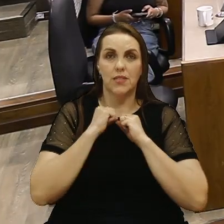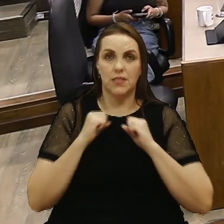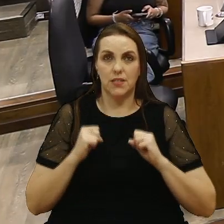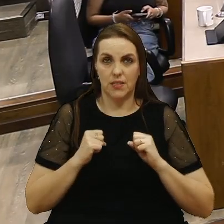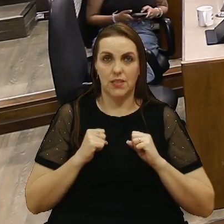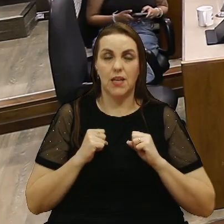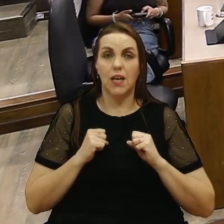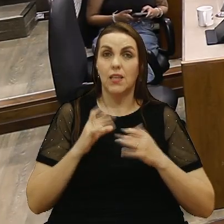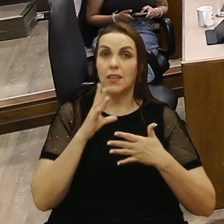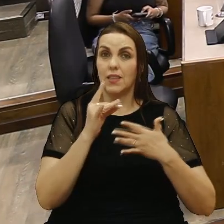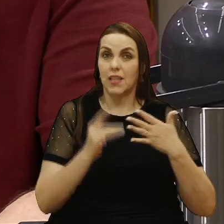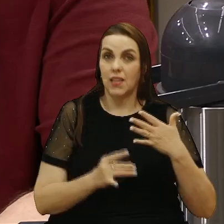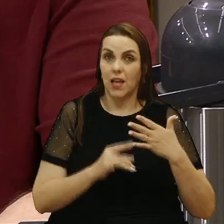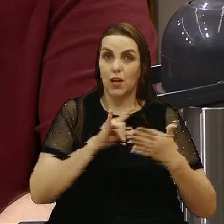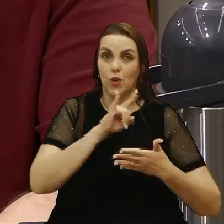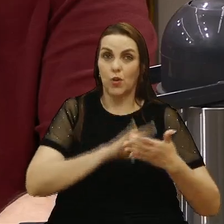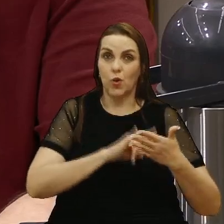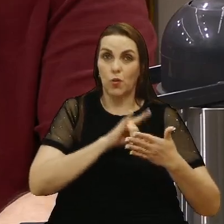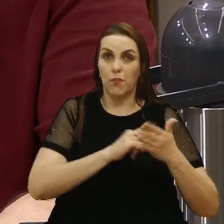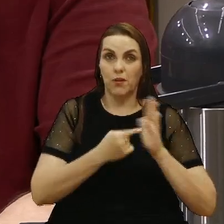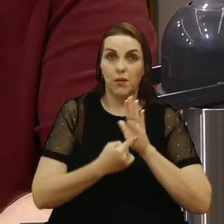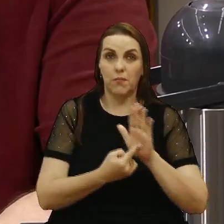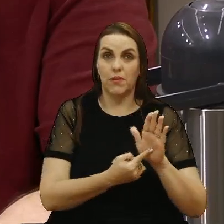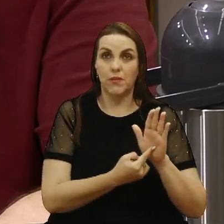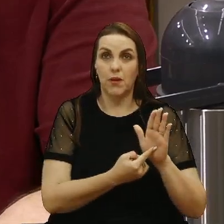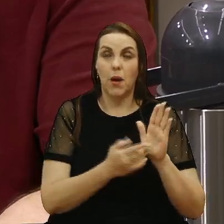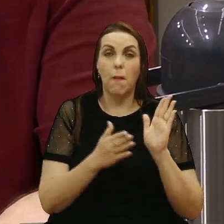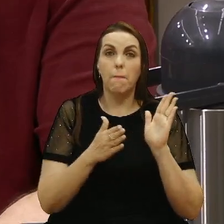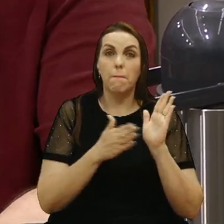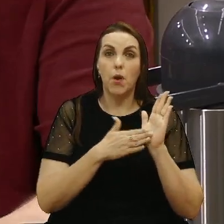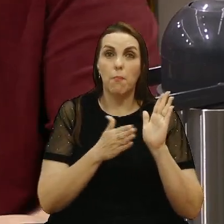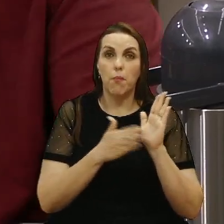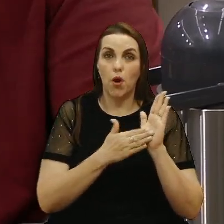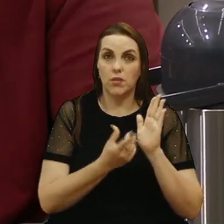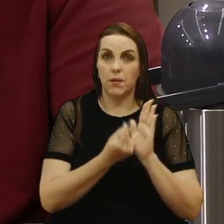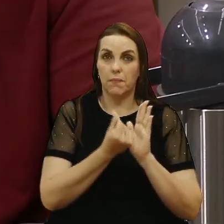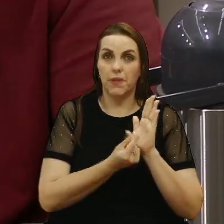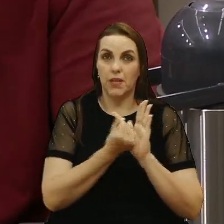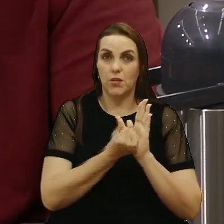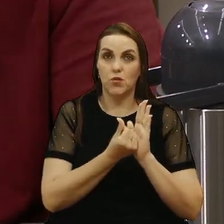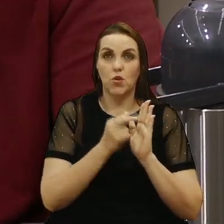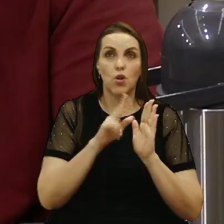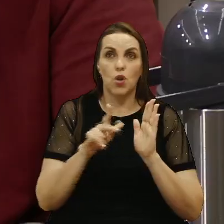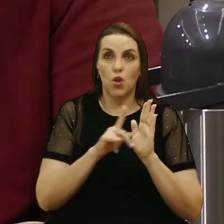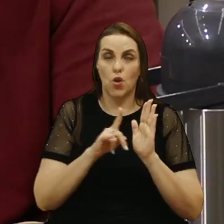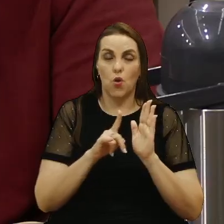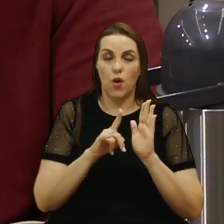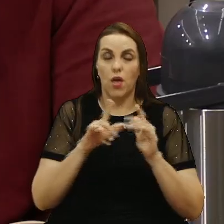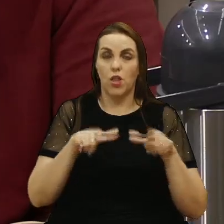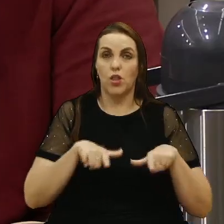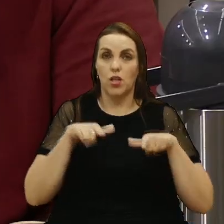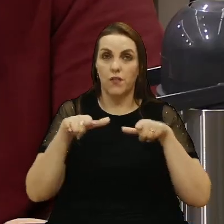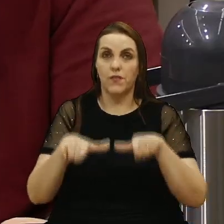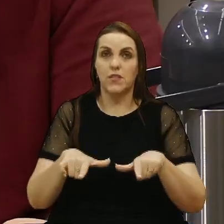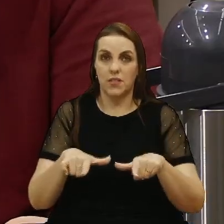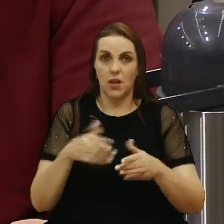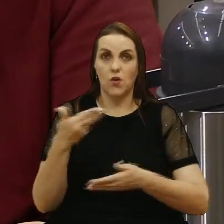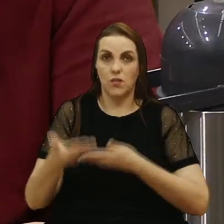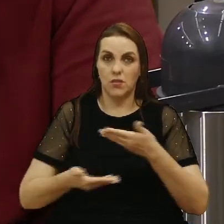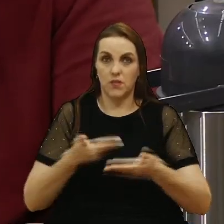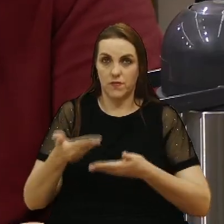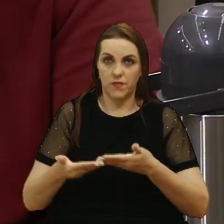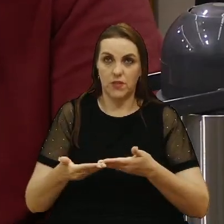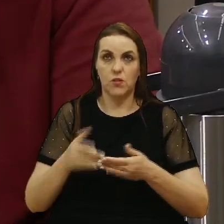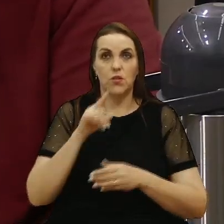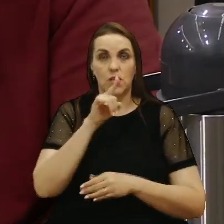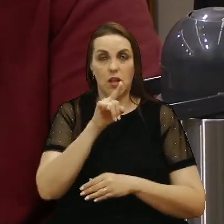que naquele documento que o senhor apresentou ali é proposta de preço e não uma nota fiscal de execução de serviço. E aí o secretário